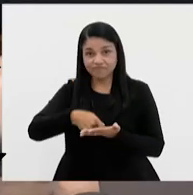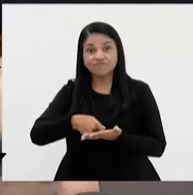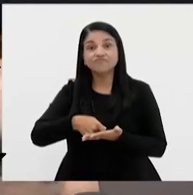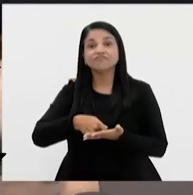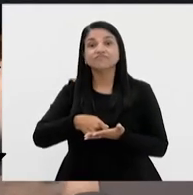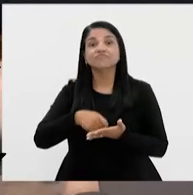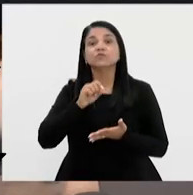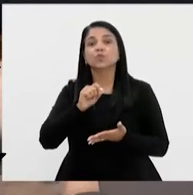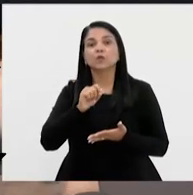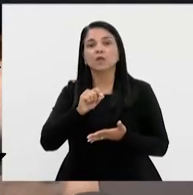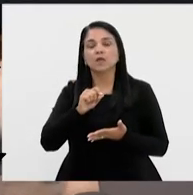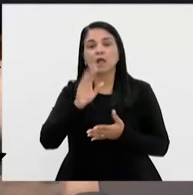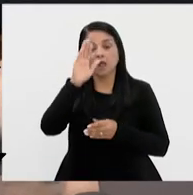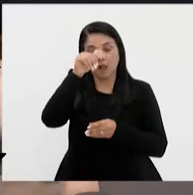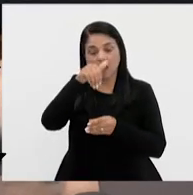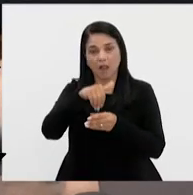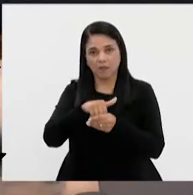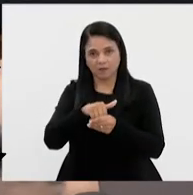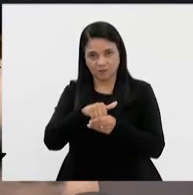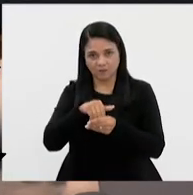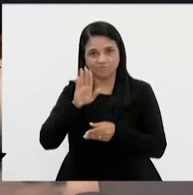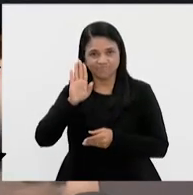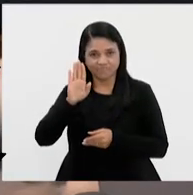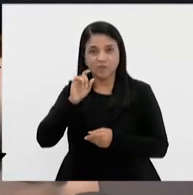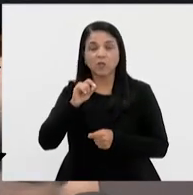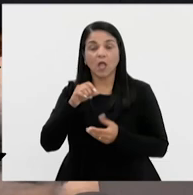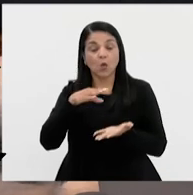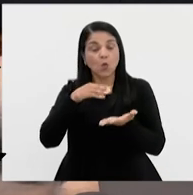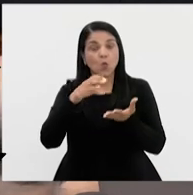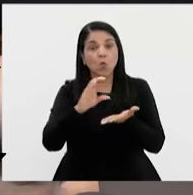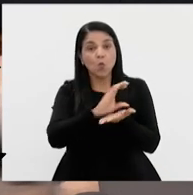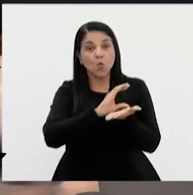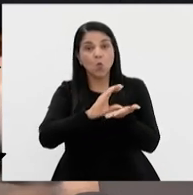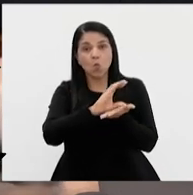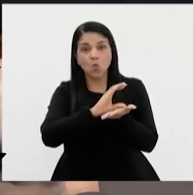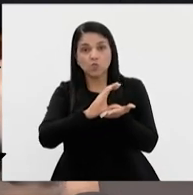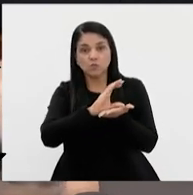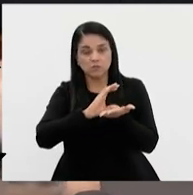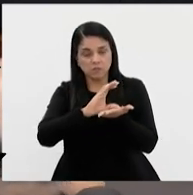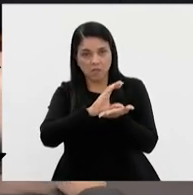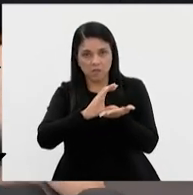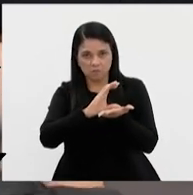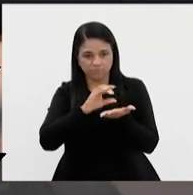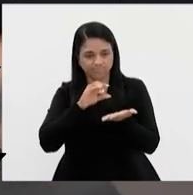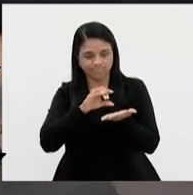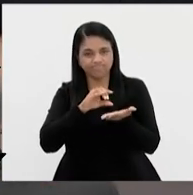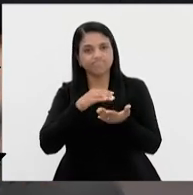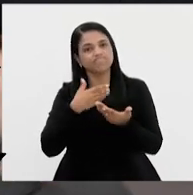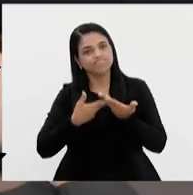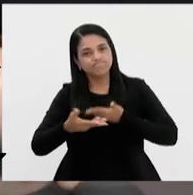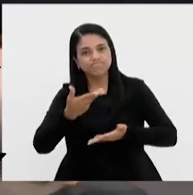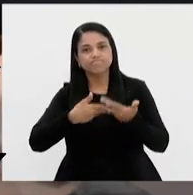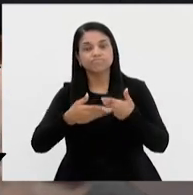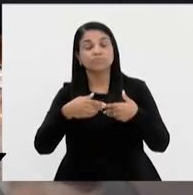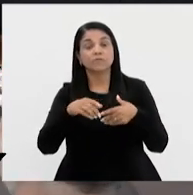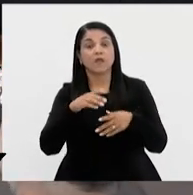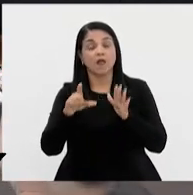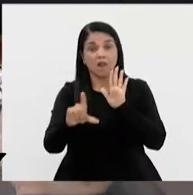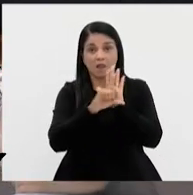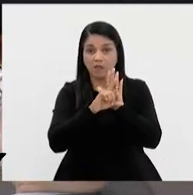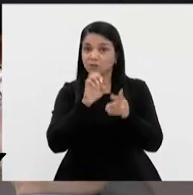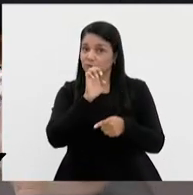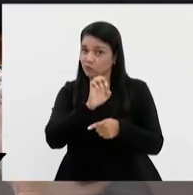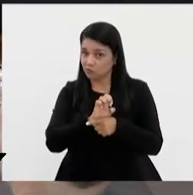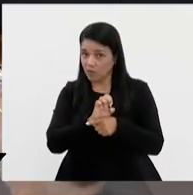foi eleito. Eu acho que o Conselho, na minha opinião, tinha que ter sempre um caráter consultivo. Mas, enfim, a legislação do Estado